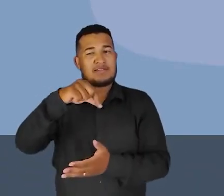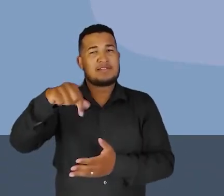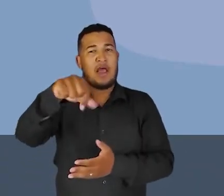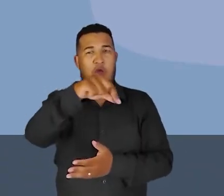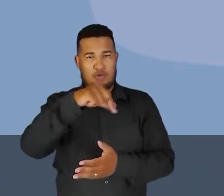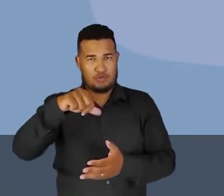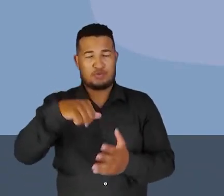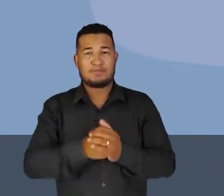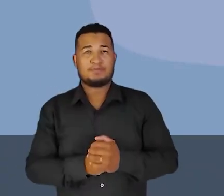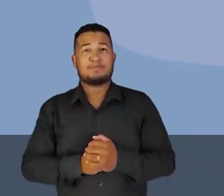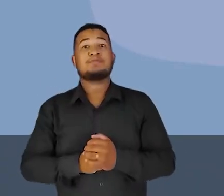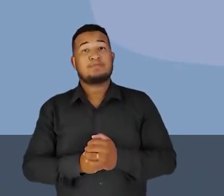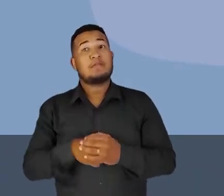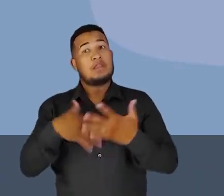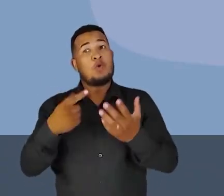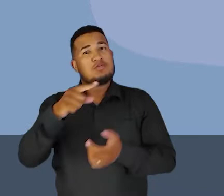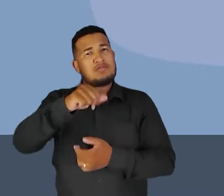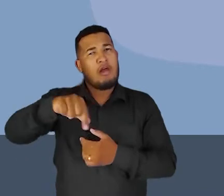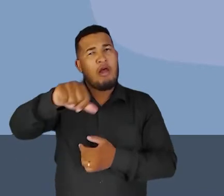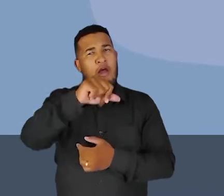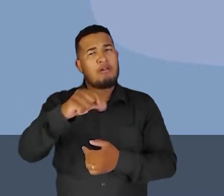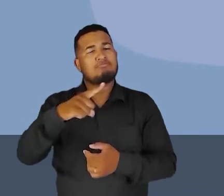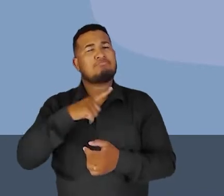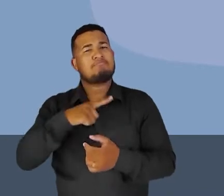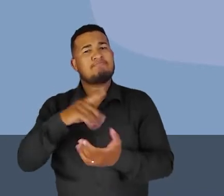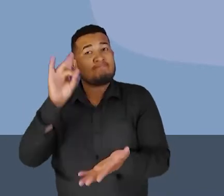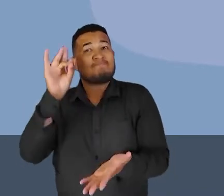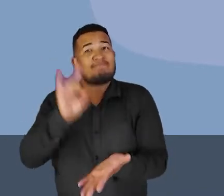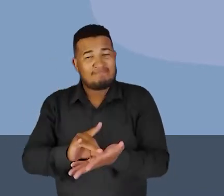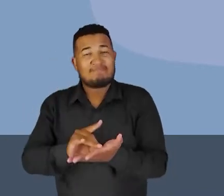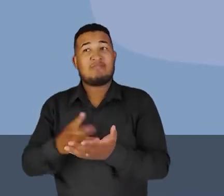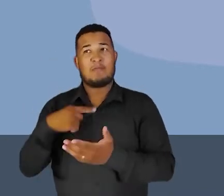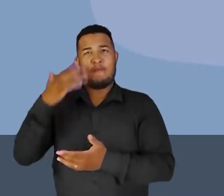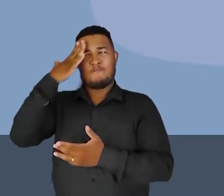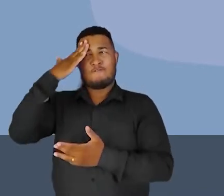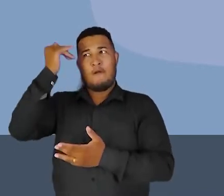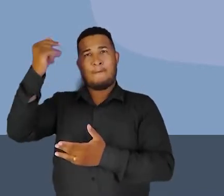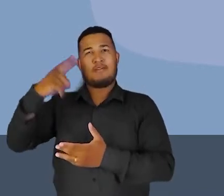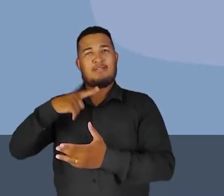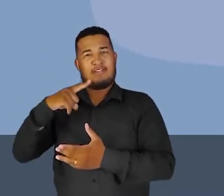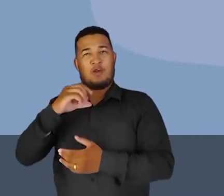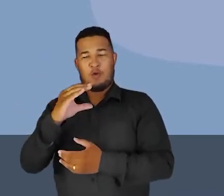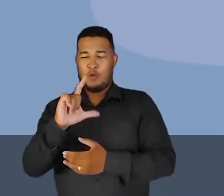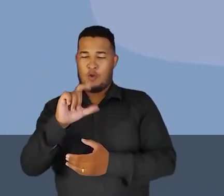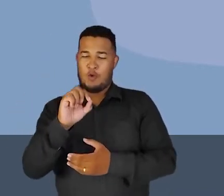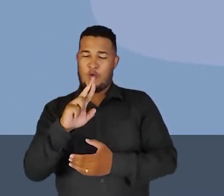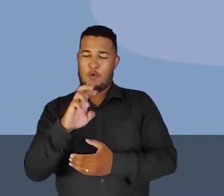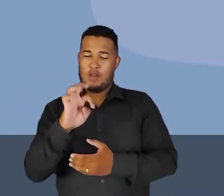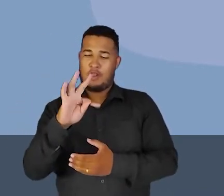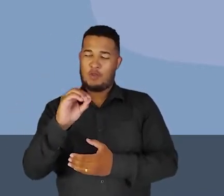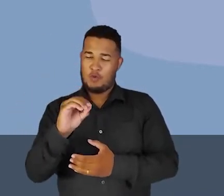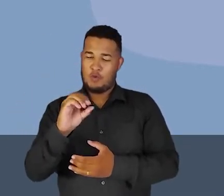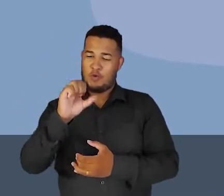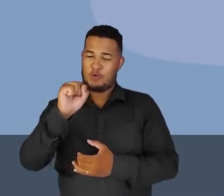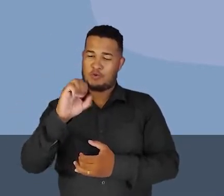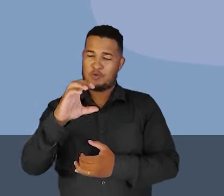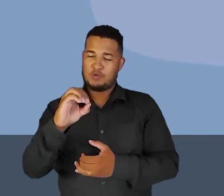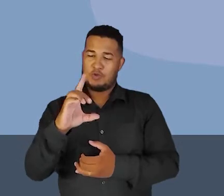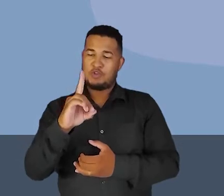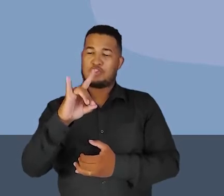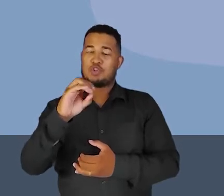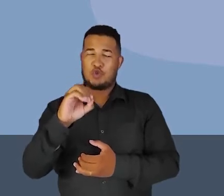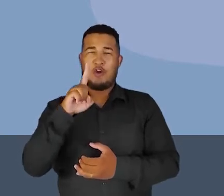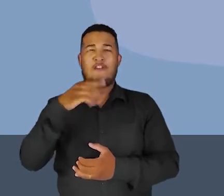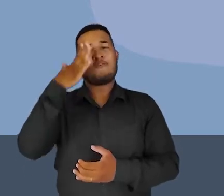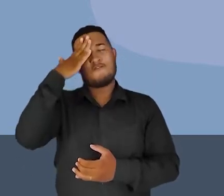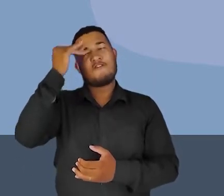Os sais, então, originados desse sal tão famoso, que é o cloreto de sódio, que é o nosso famosinho sal